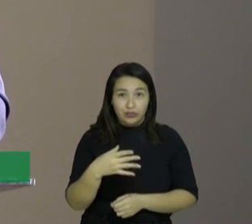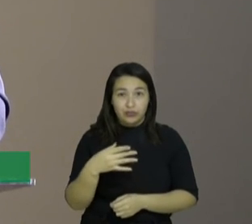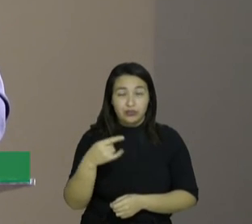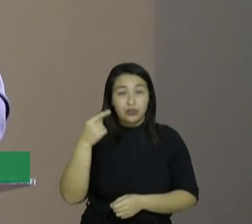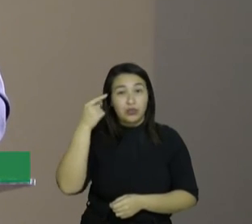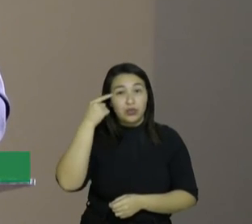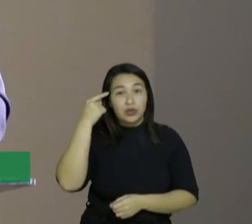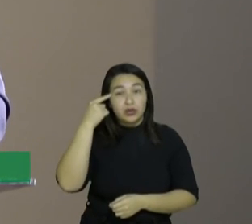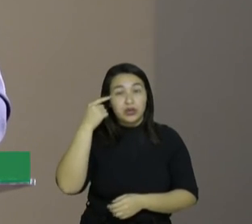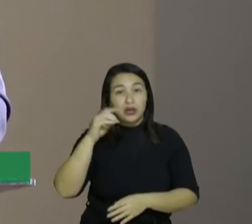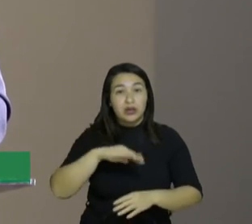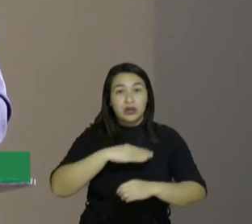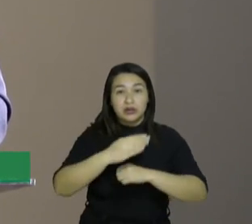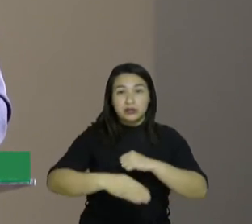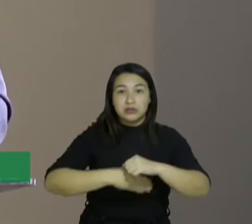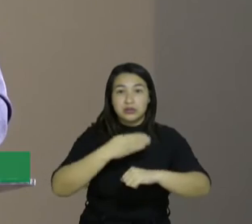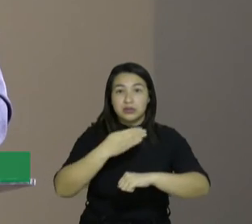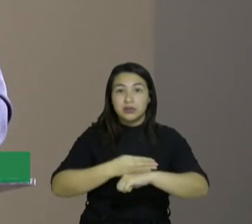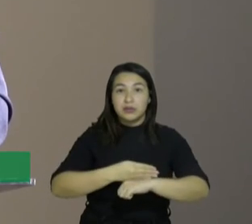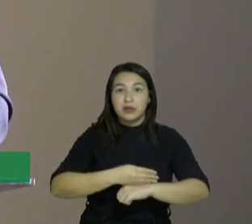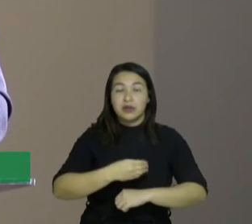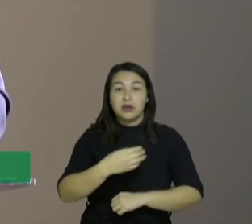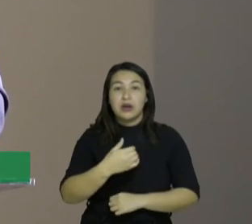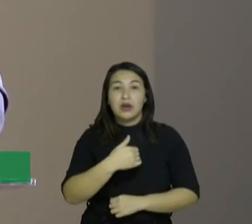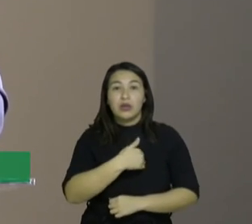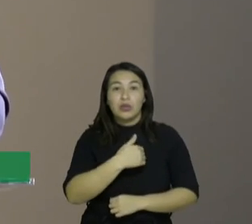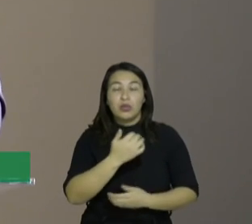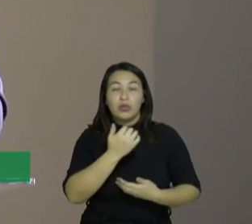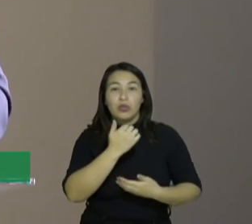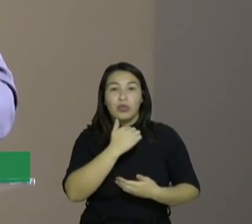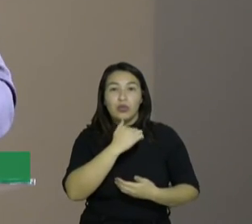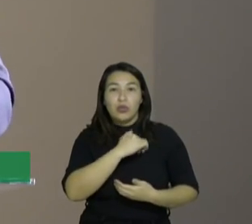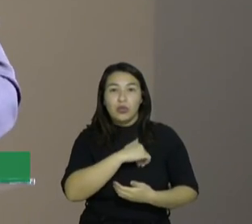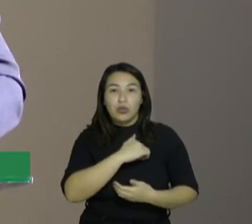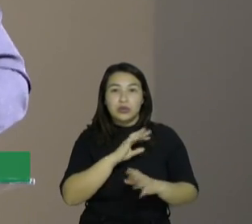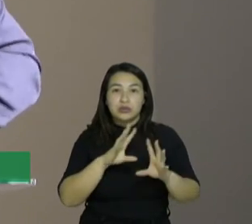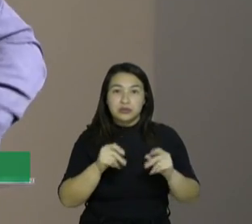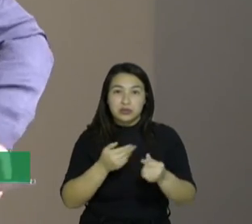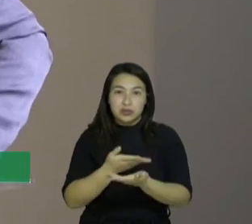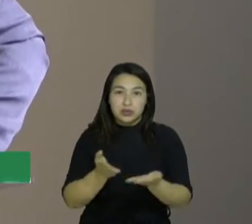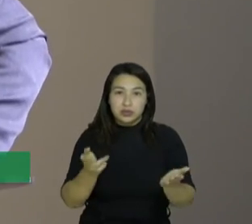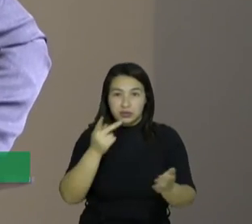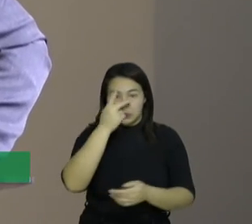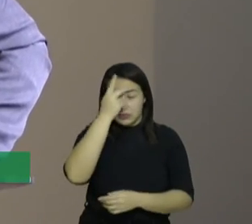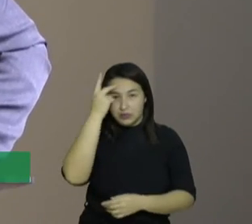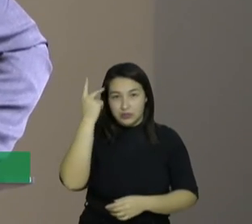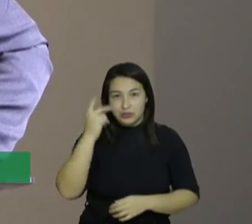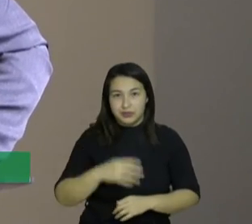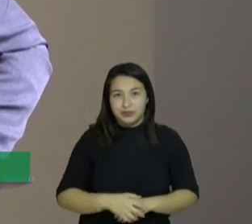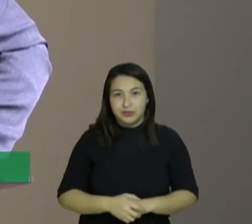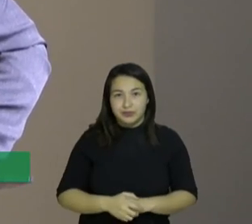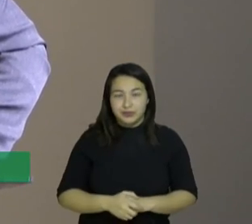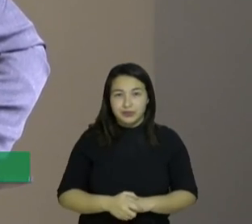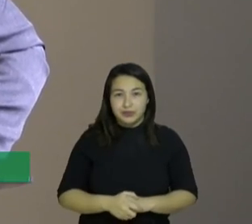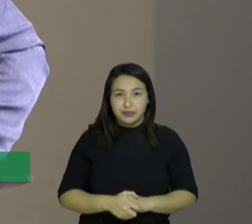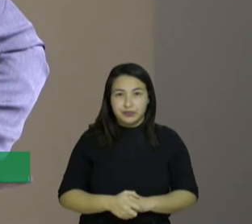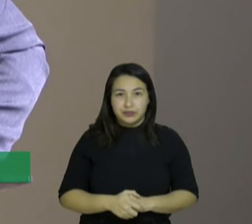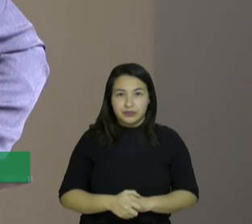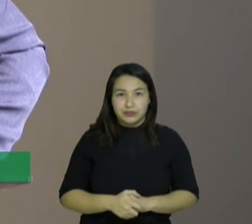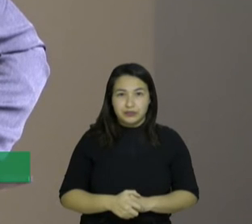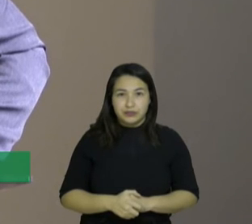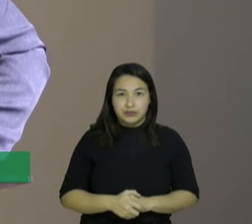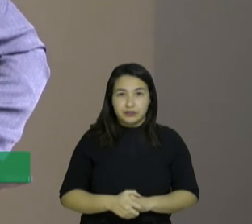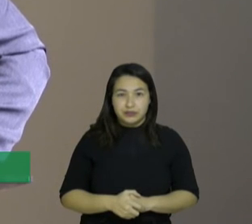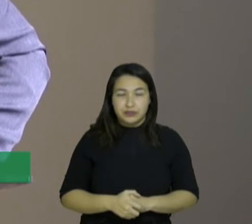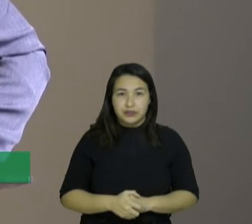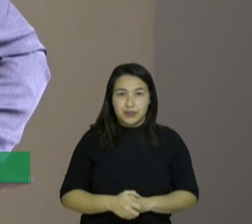a sustentabilidade no coração de todas as nossas decisões a debatermos e decidirmos